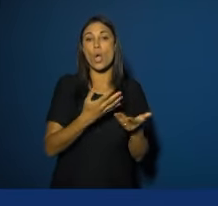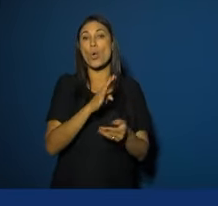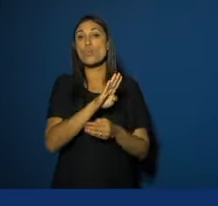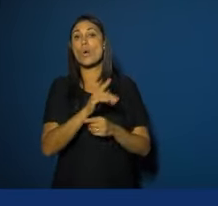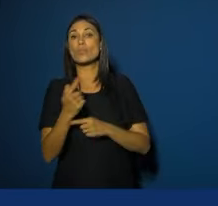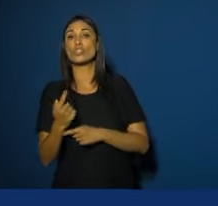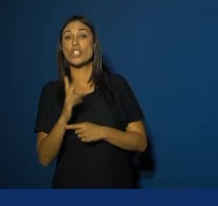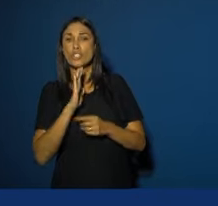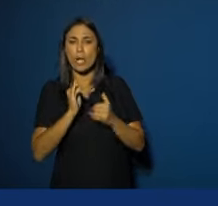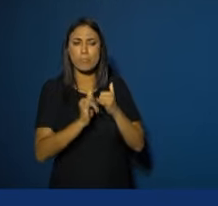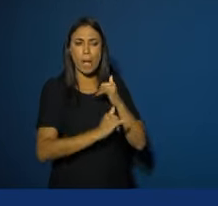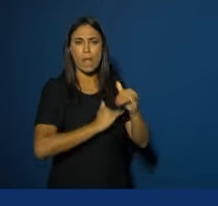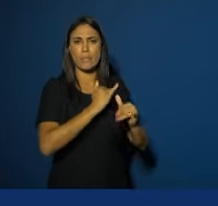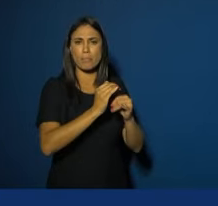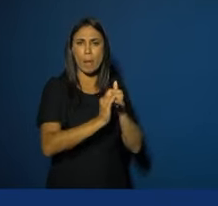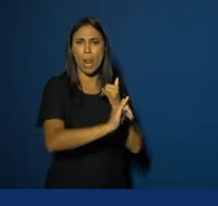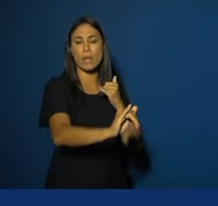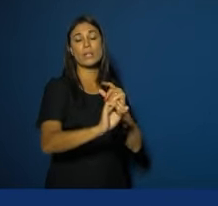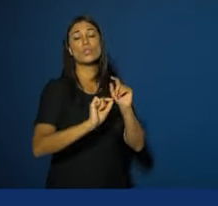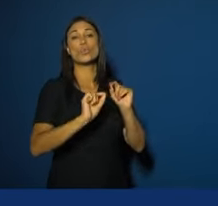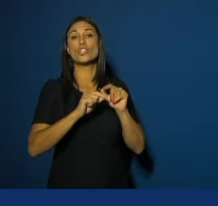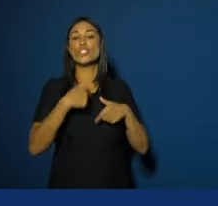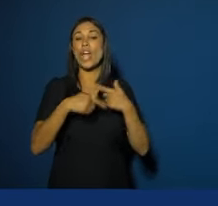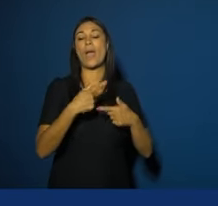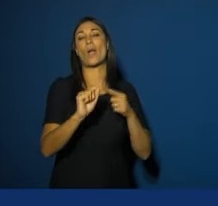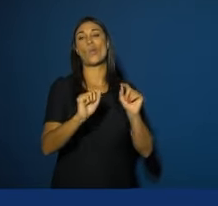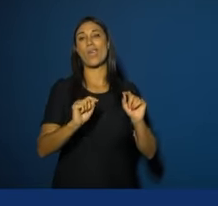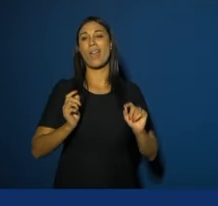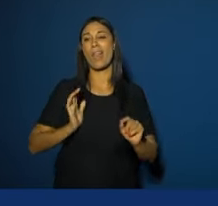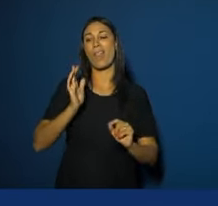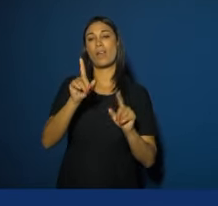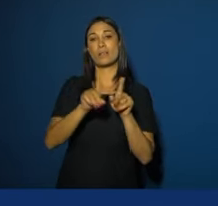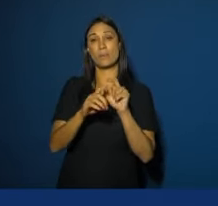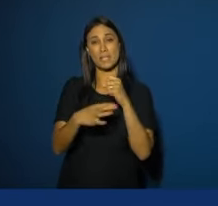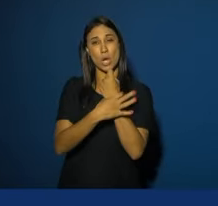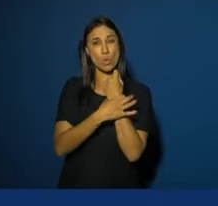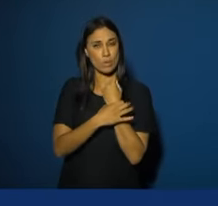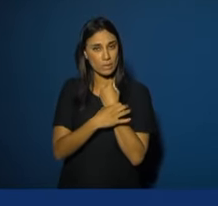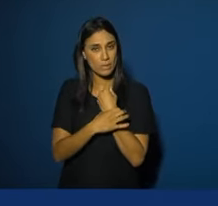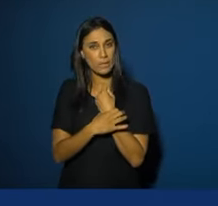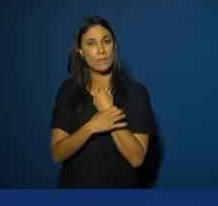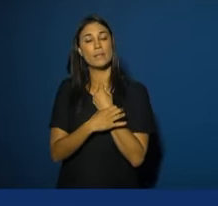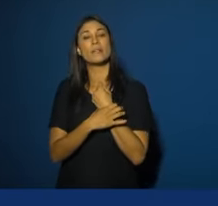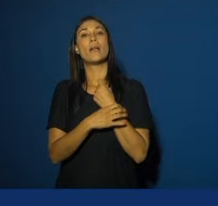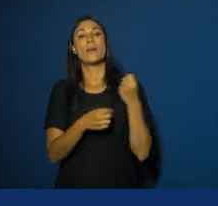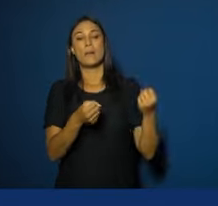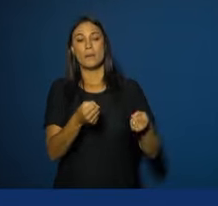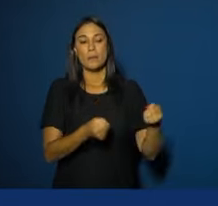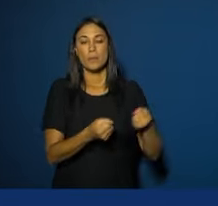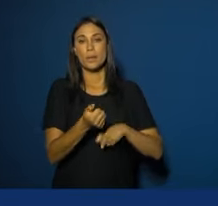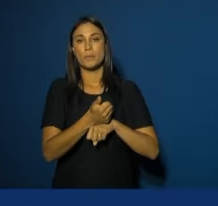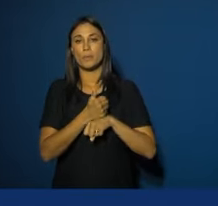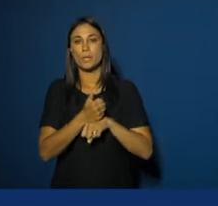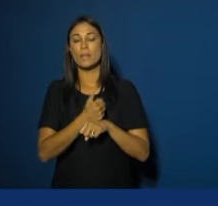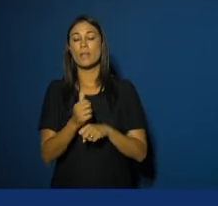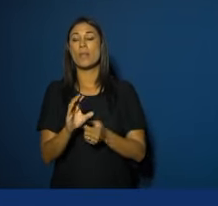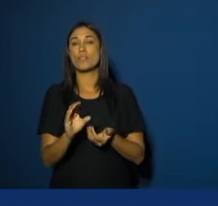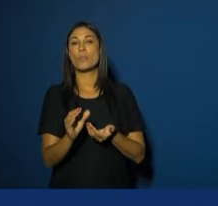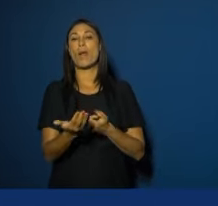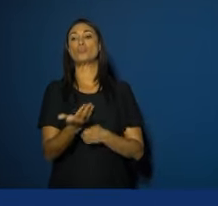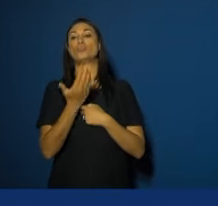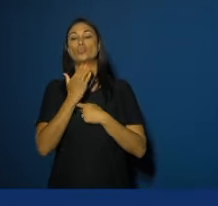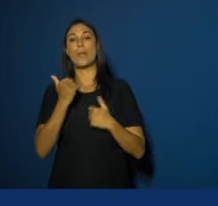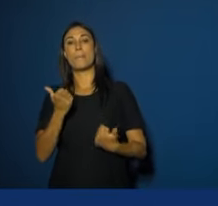em todo isso gera riqueza gera e gera a a segurança para o usuário para as cargas traz novos negócios ou